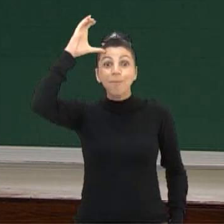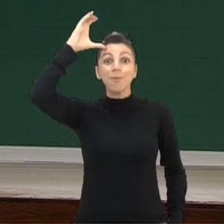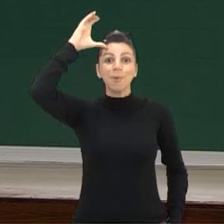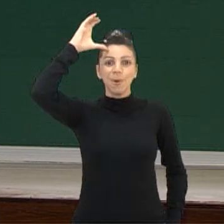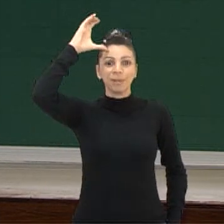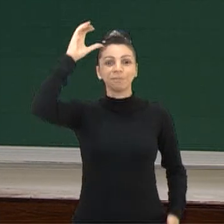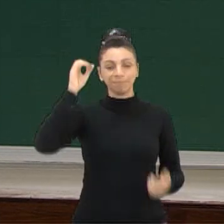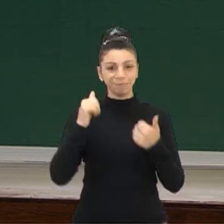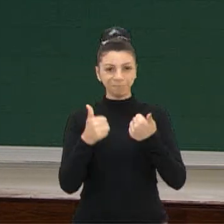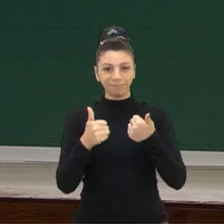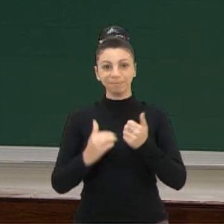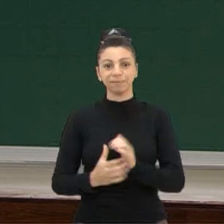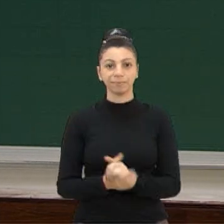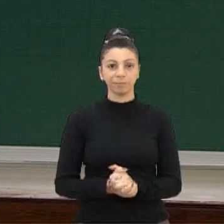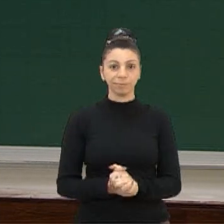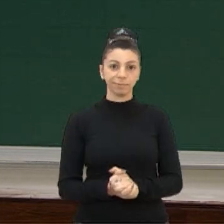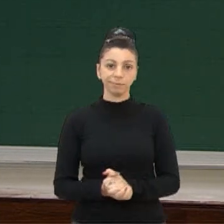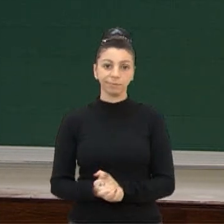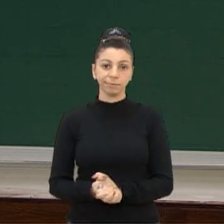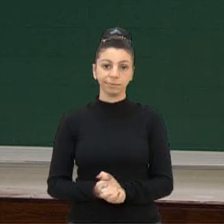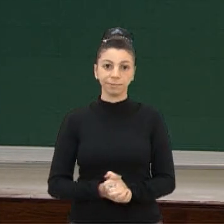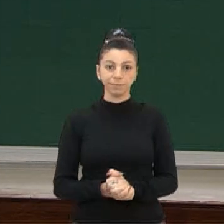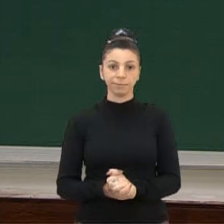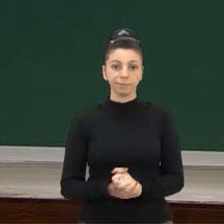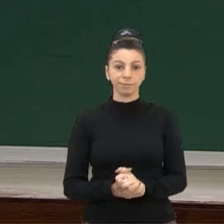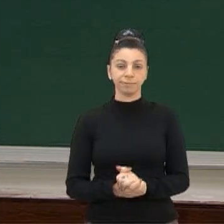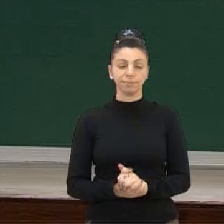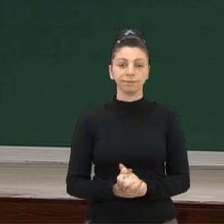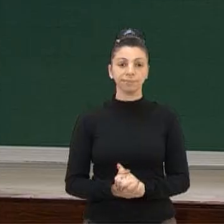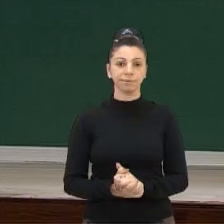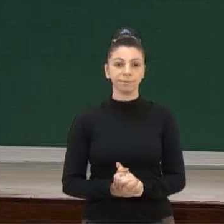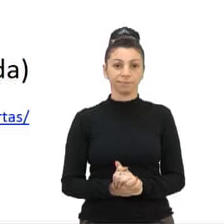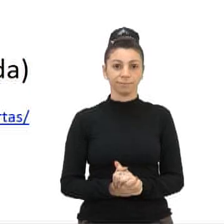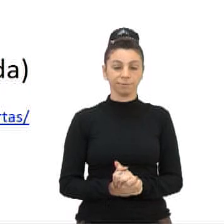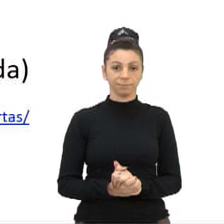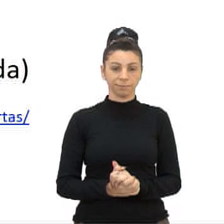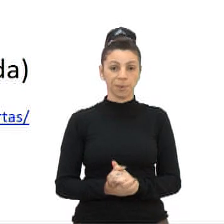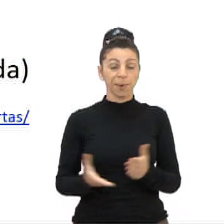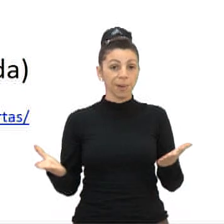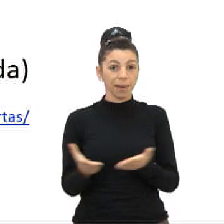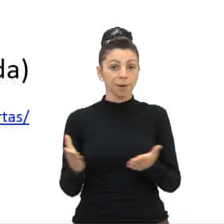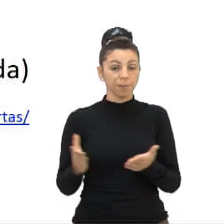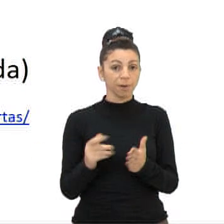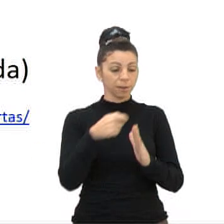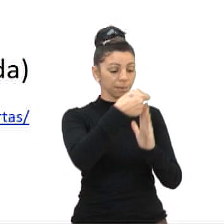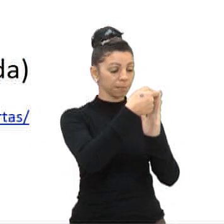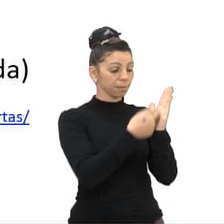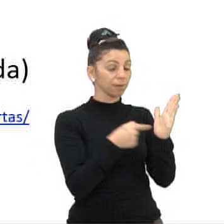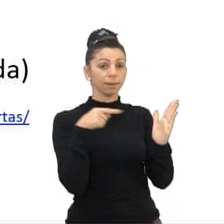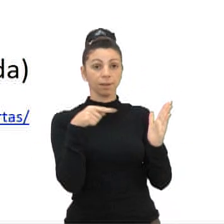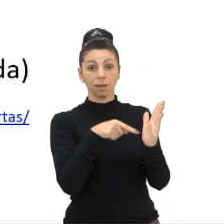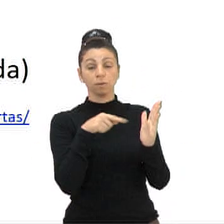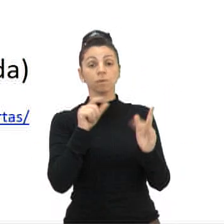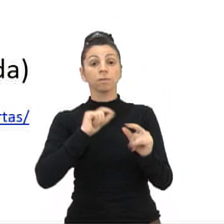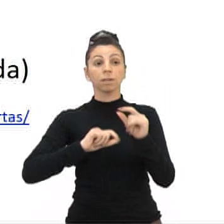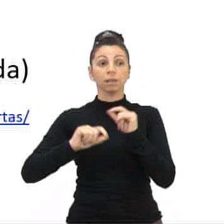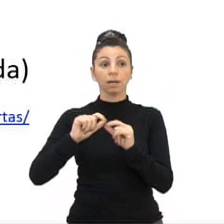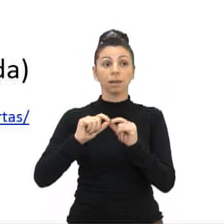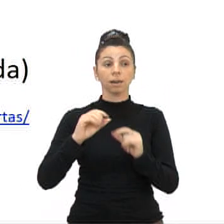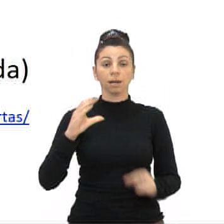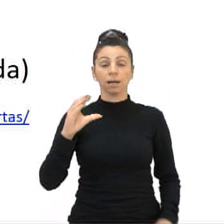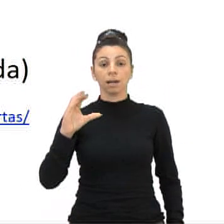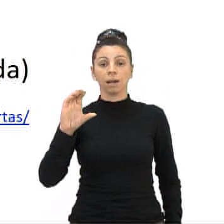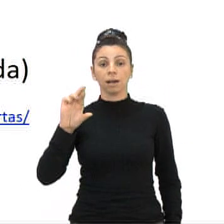certo? Então, vamos ler aqui um texto da Clarice Lispector, né, uma escritora bem famosa,